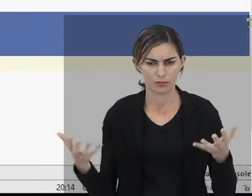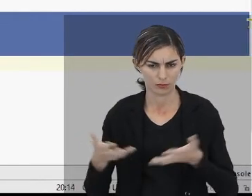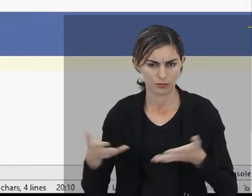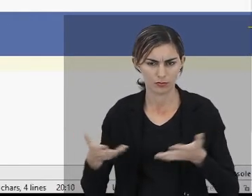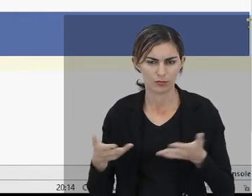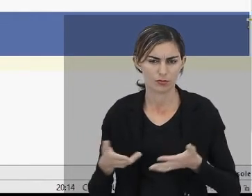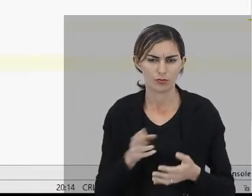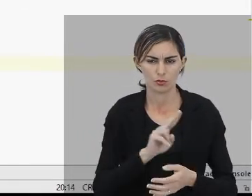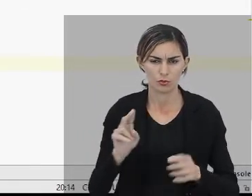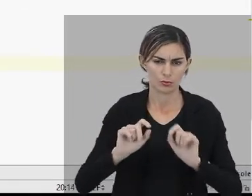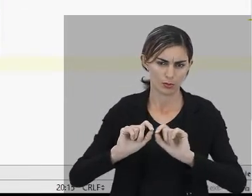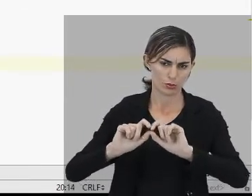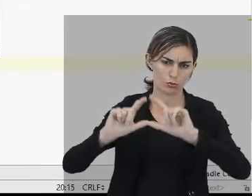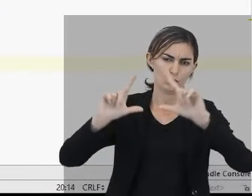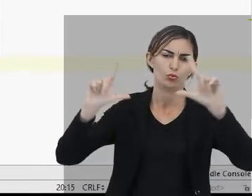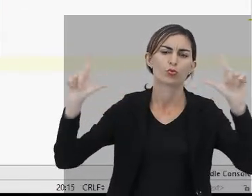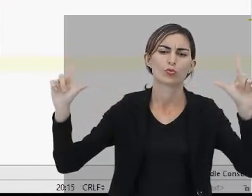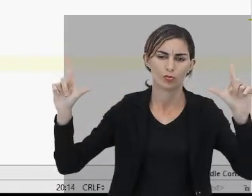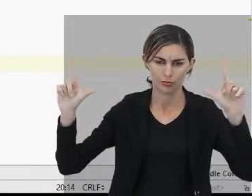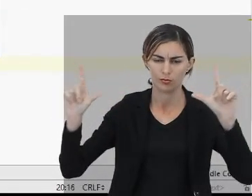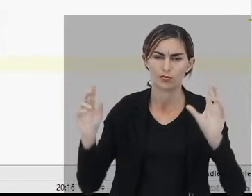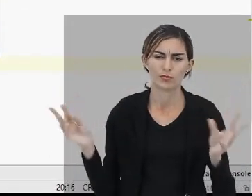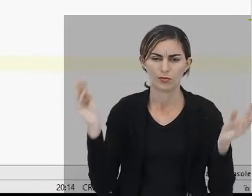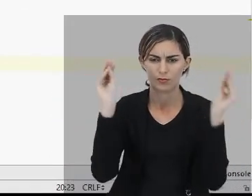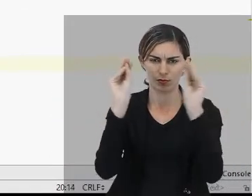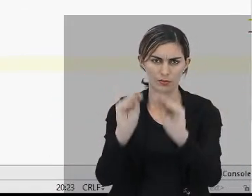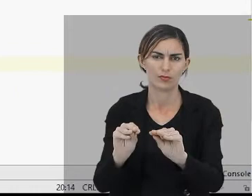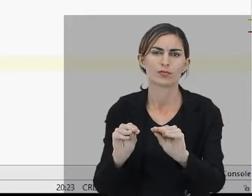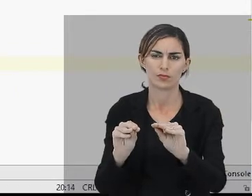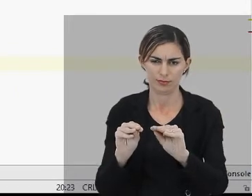Agora, eu vou chamar o meu layout e vou adicionar